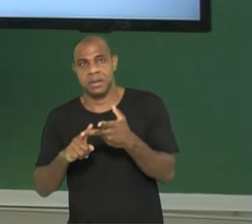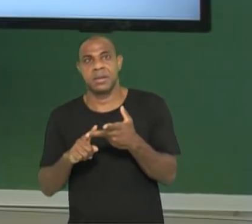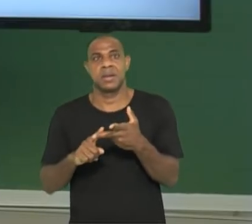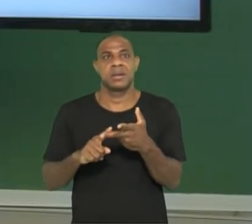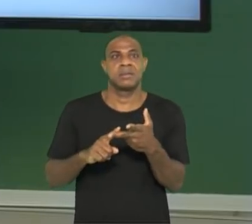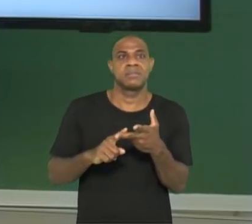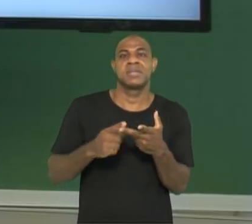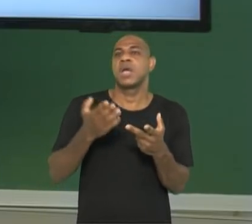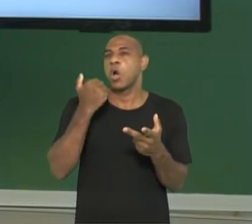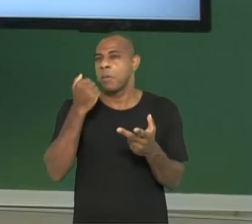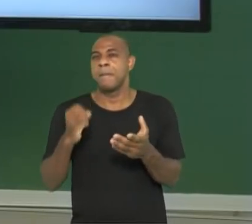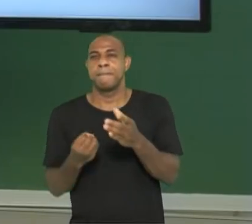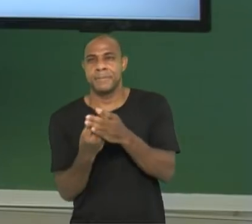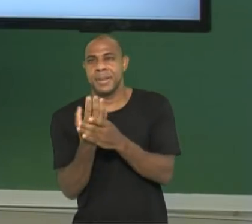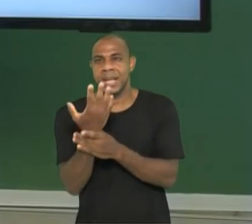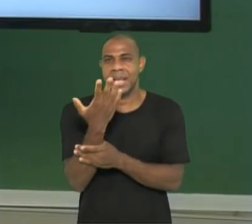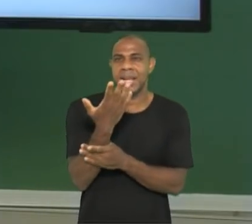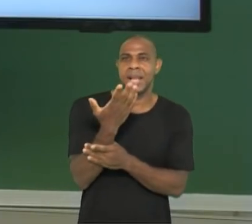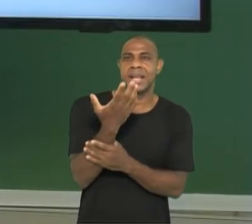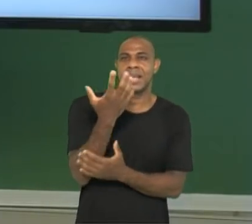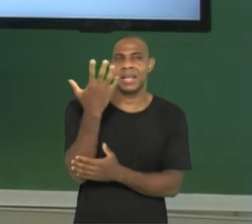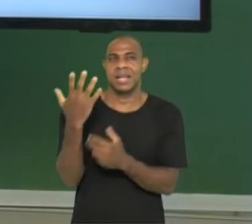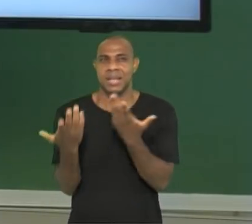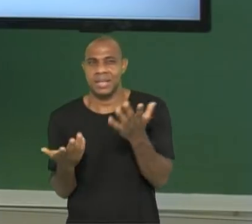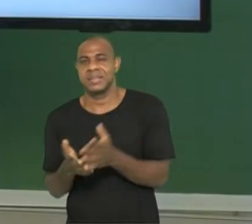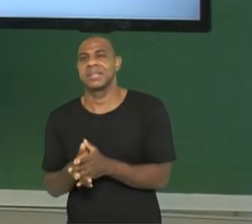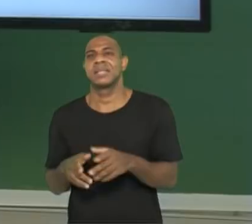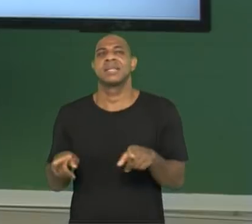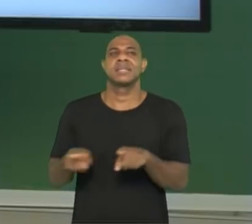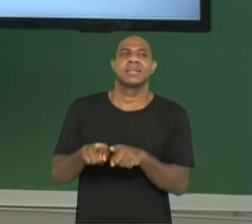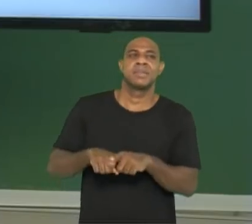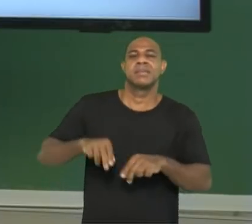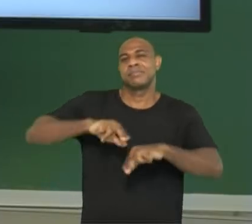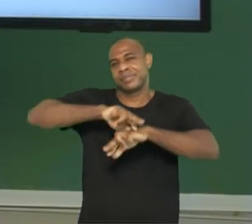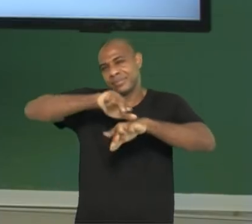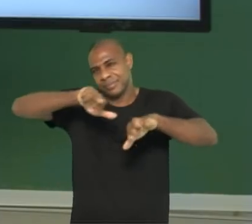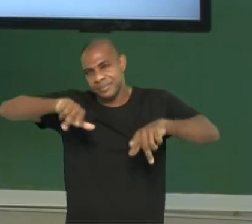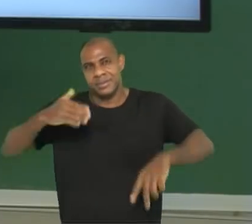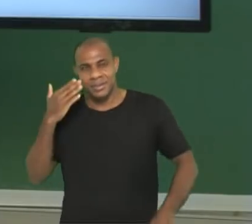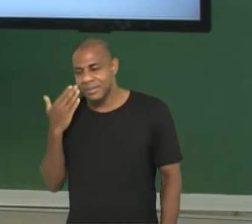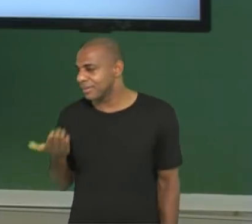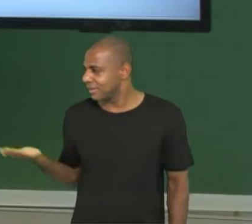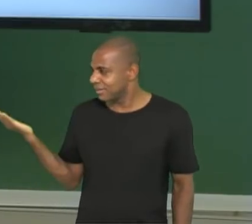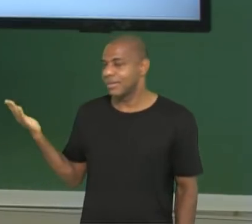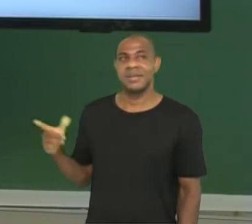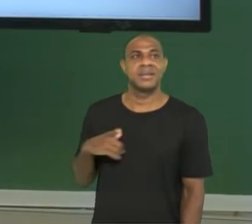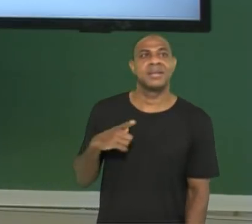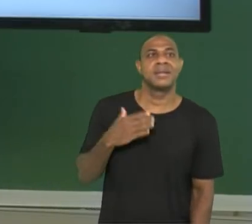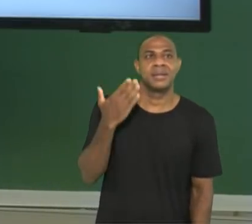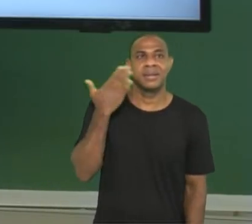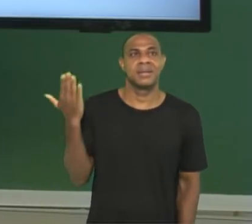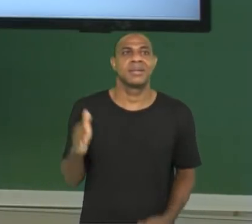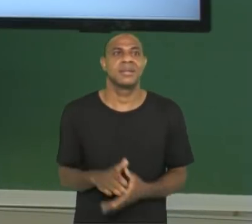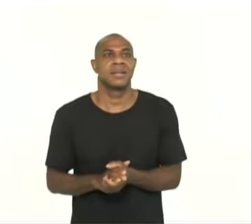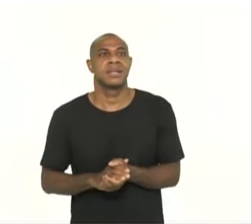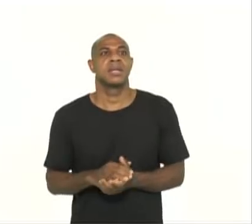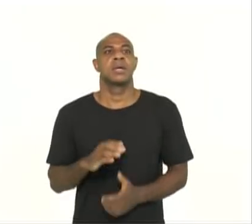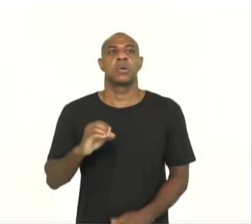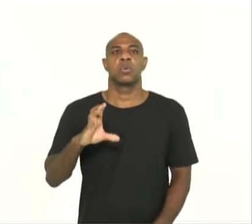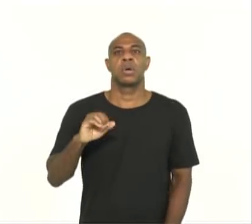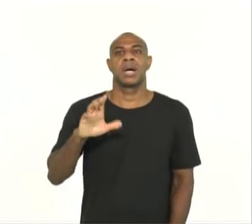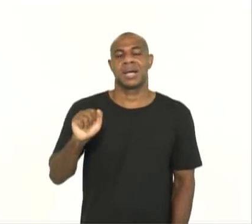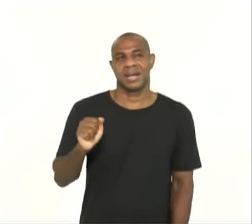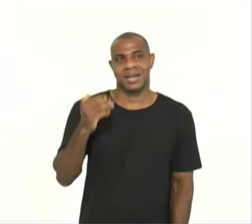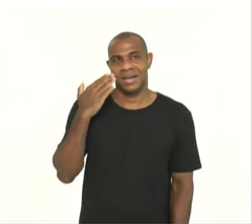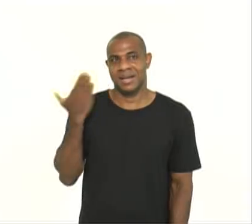têm uma alimentação diversa. Quando a gente fala de répteis, o sistema digestório deles termina em cloaca,